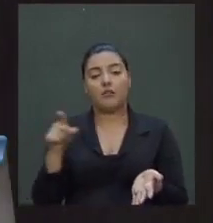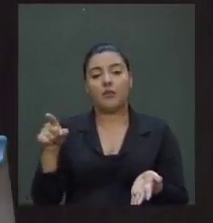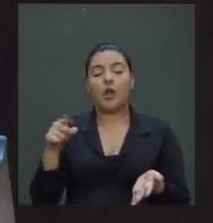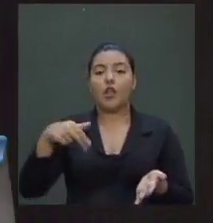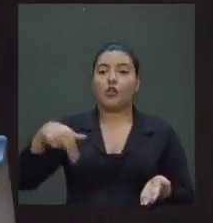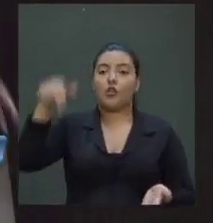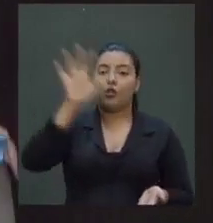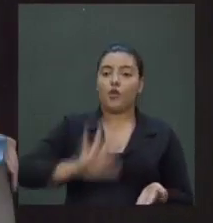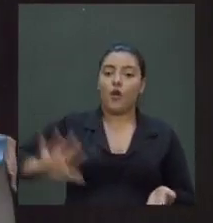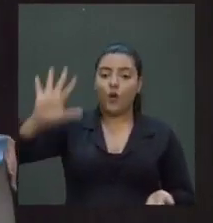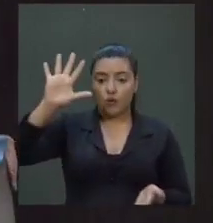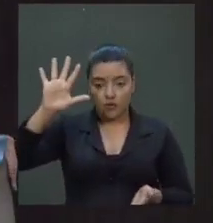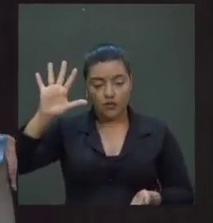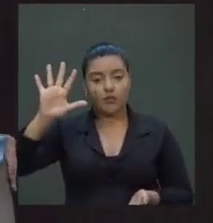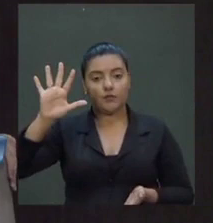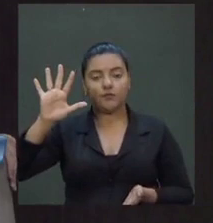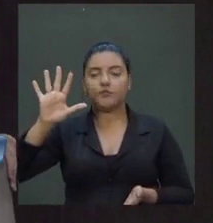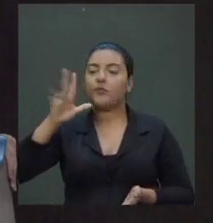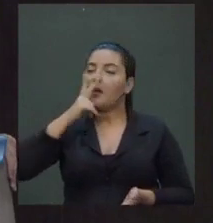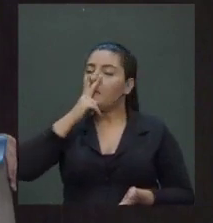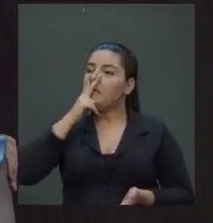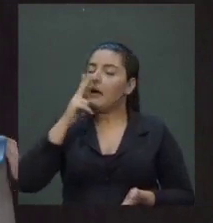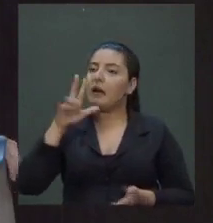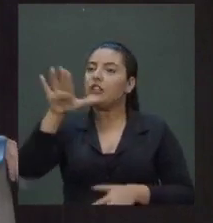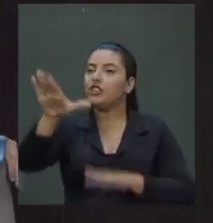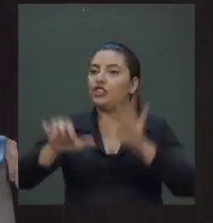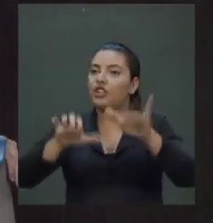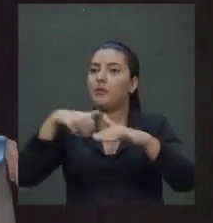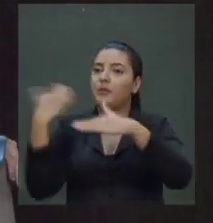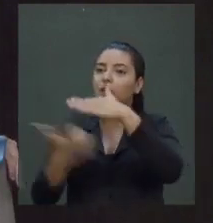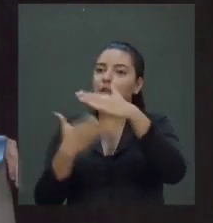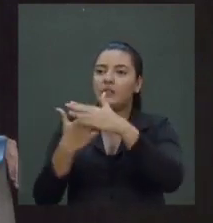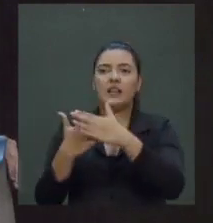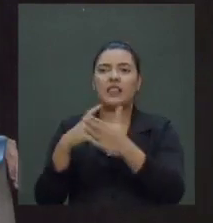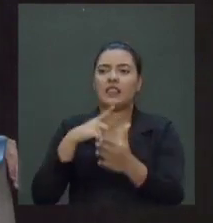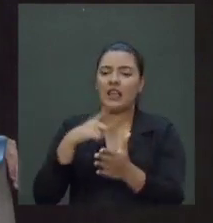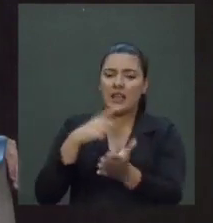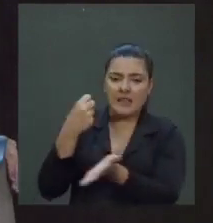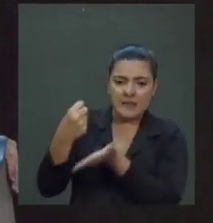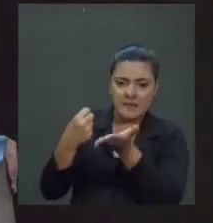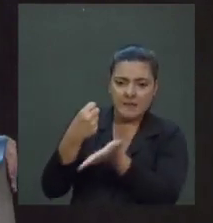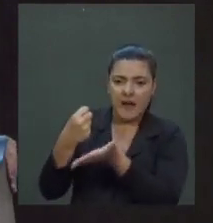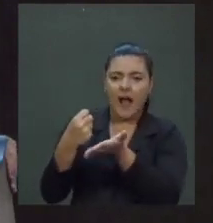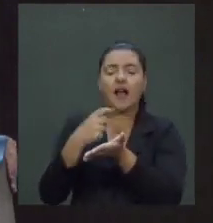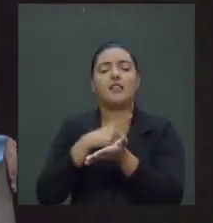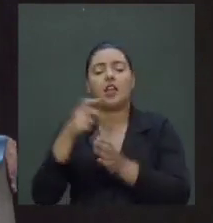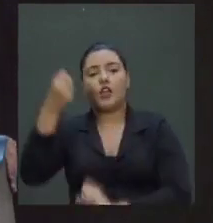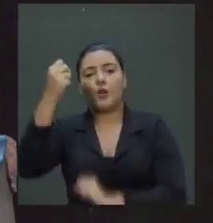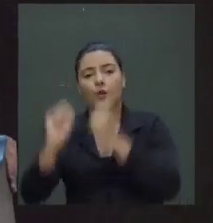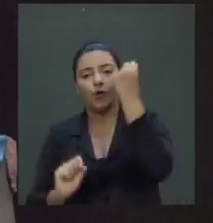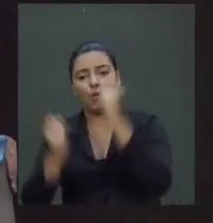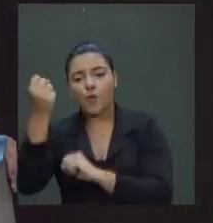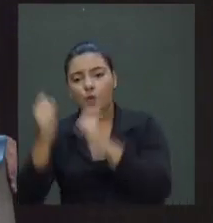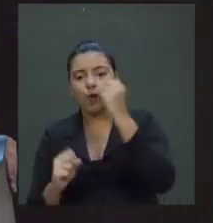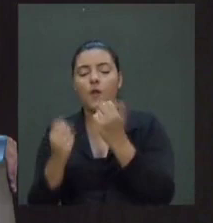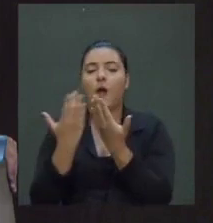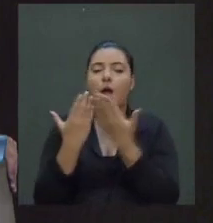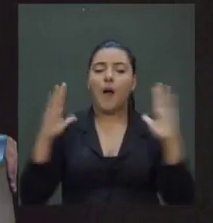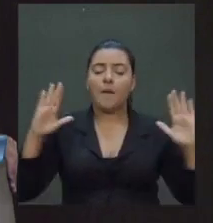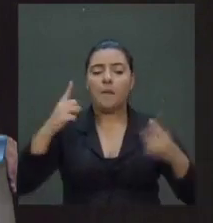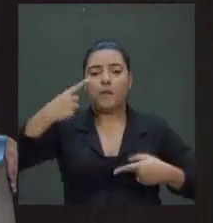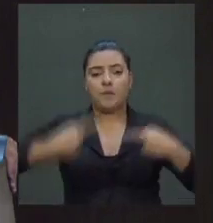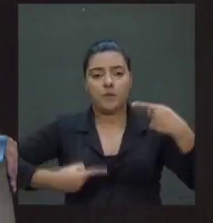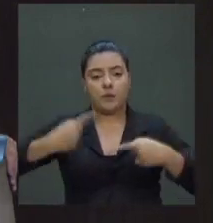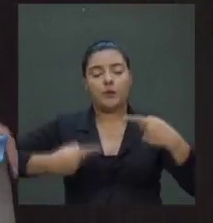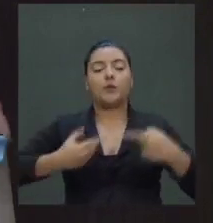Nordeste seria a atração de empreendimentos de base, indústria de base, ampliação da nossa